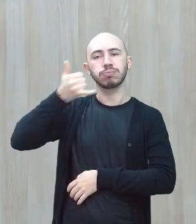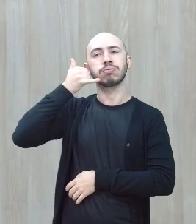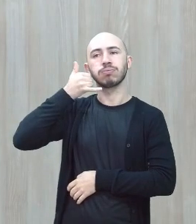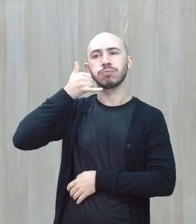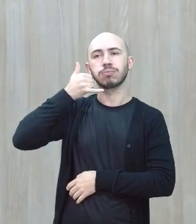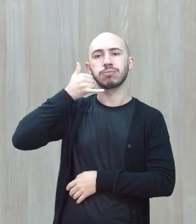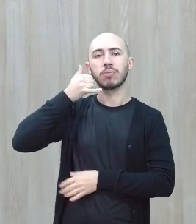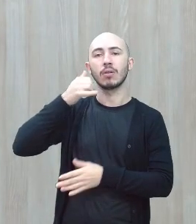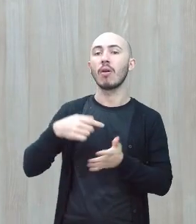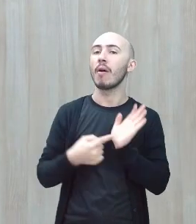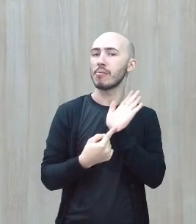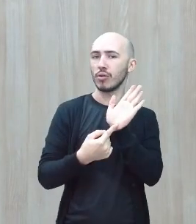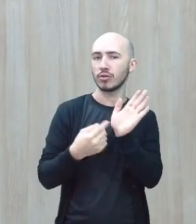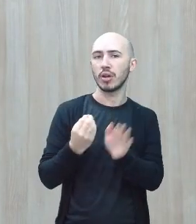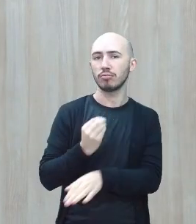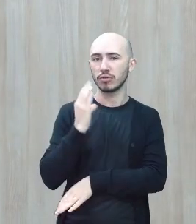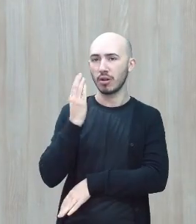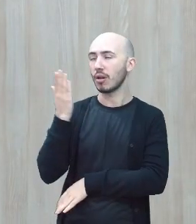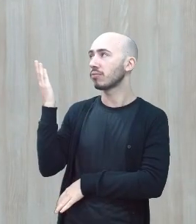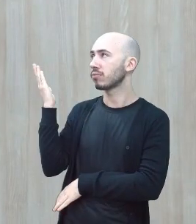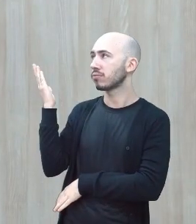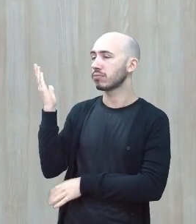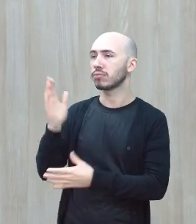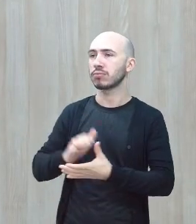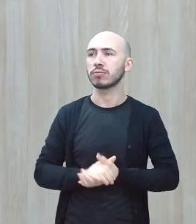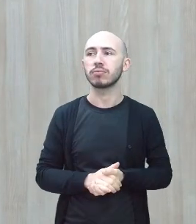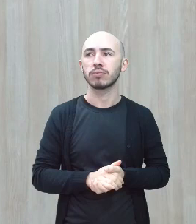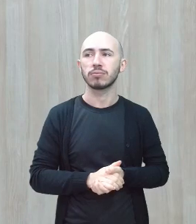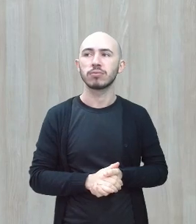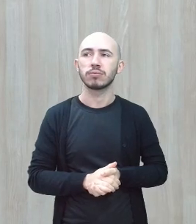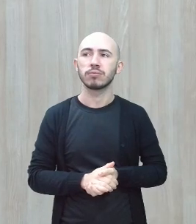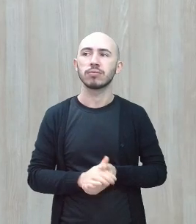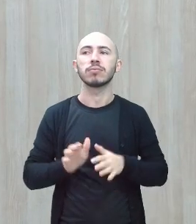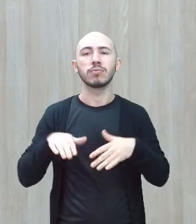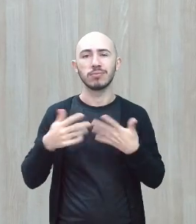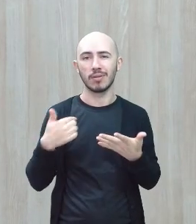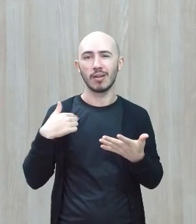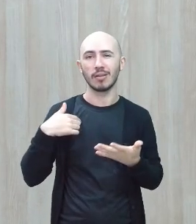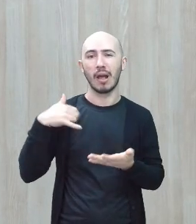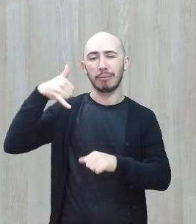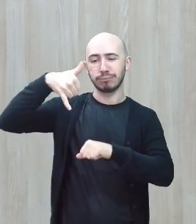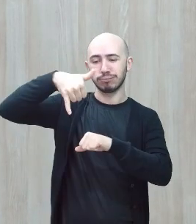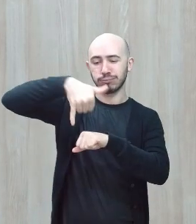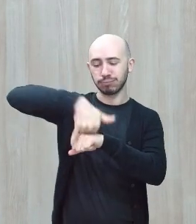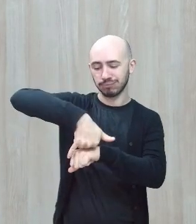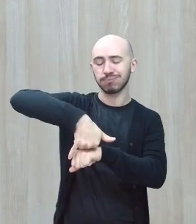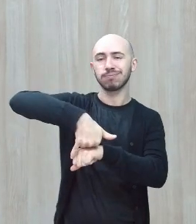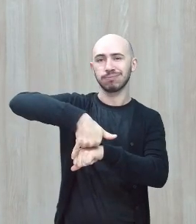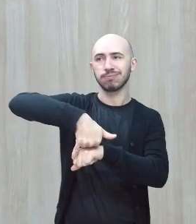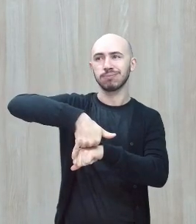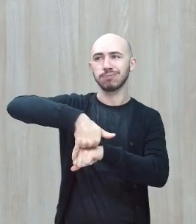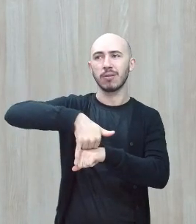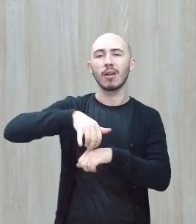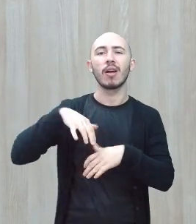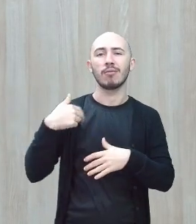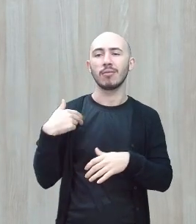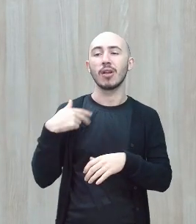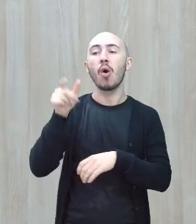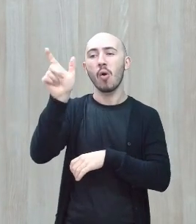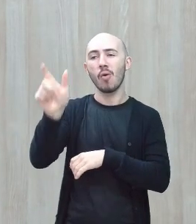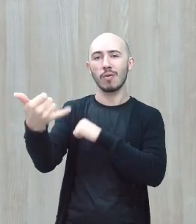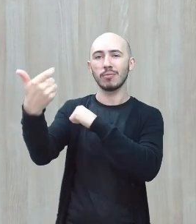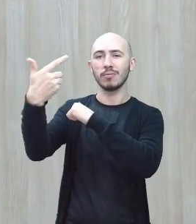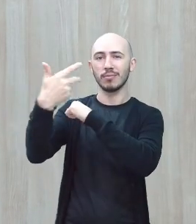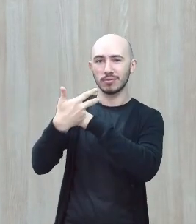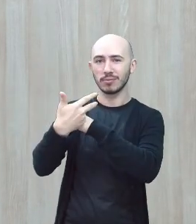botar esse celular aqui para não botar aquele telefone que a gente pegava assim, dava um risco, que o câmera sabe qual é, porque ele sempre sabe, pensa num cara que